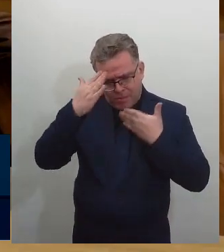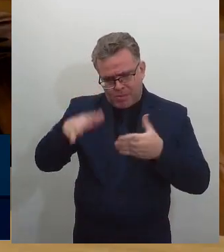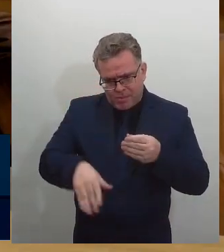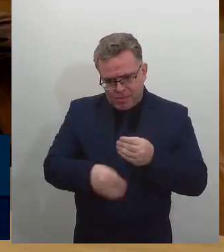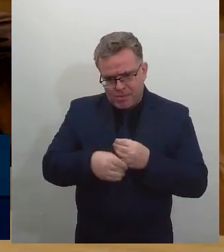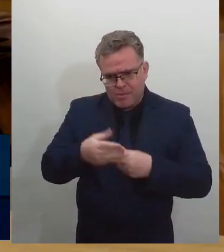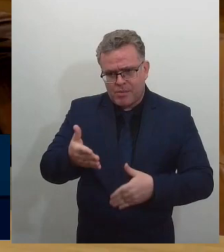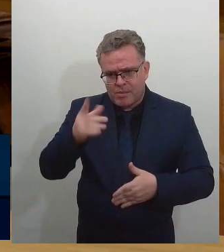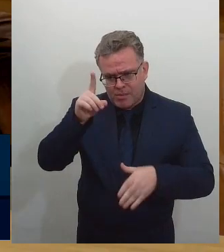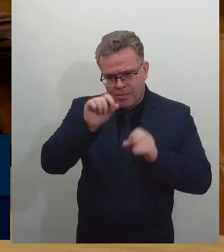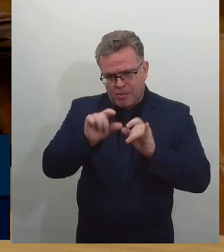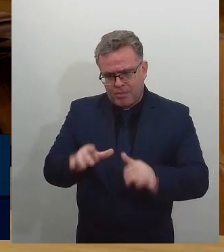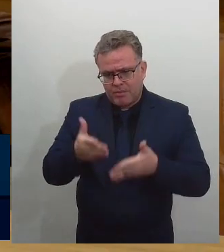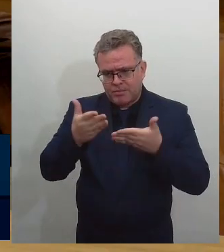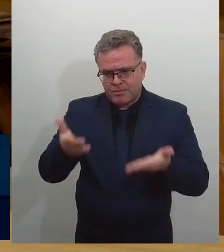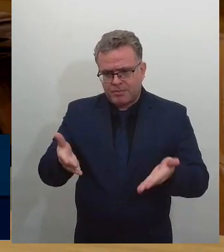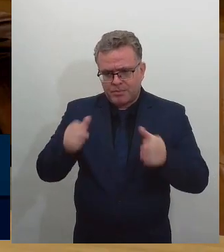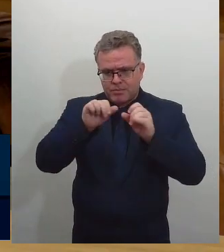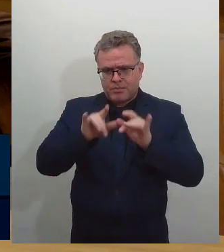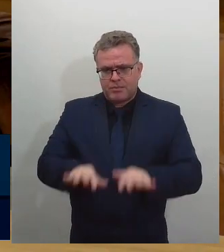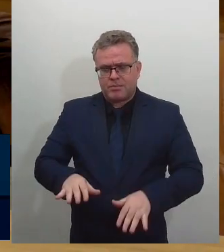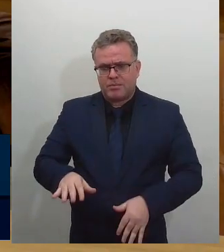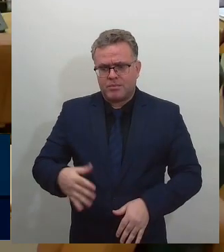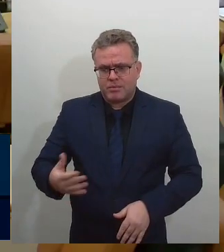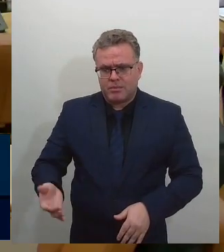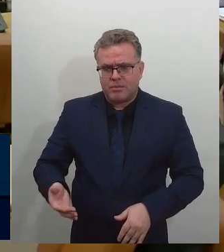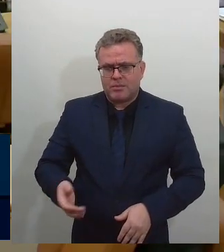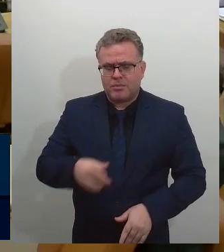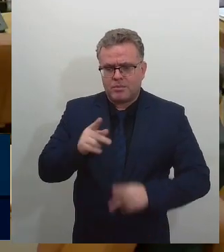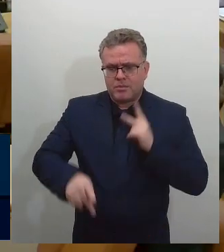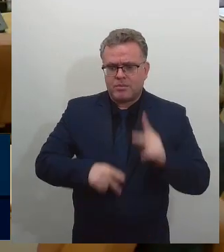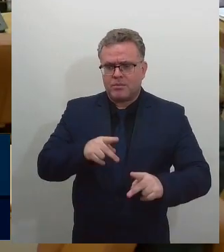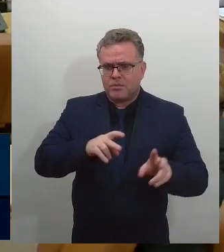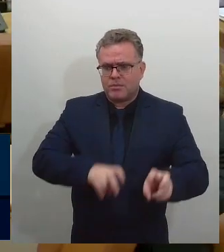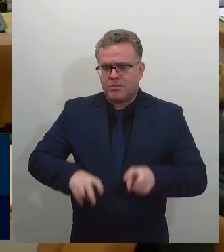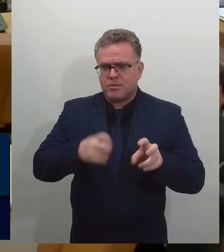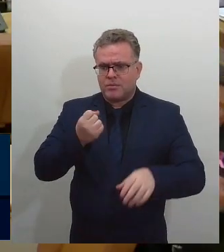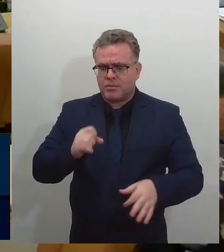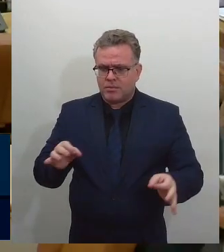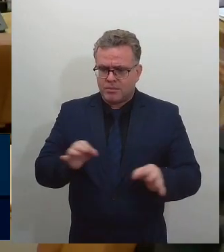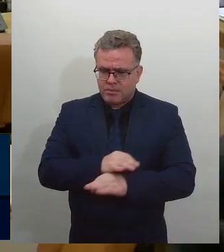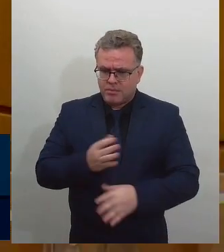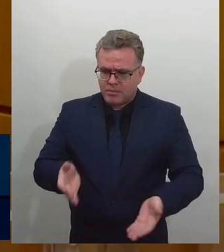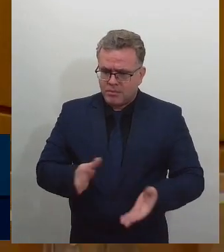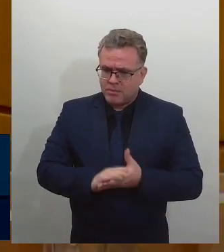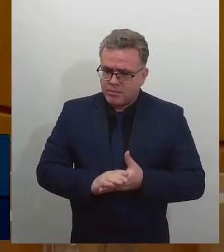e abençoe o nosso querido povo sertanejo do nosso estado de Sergipe. Eu agradeço